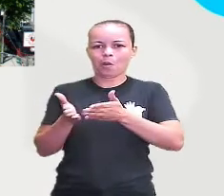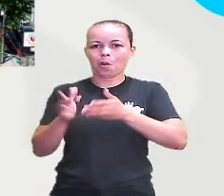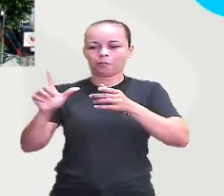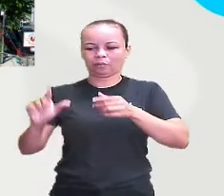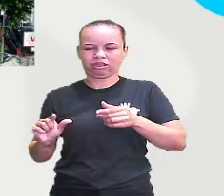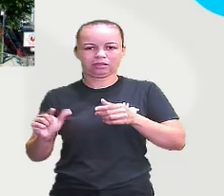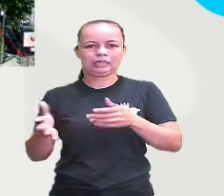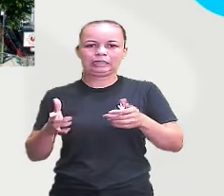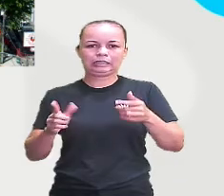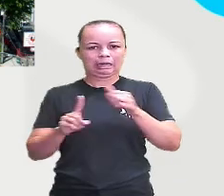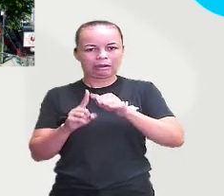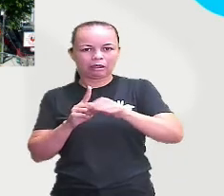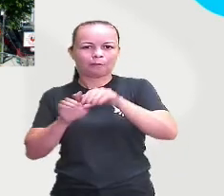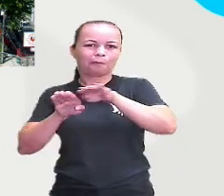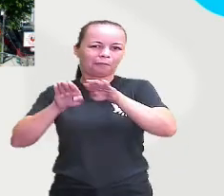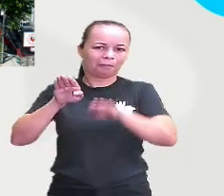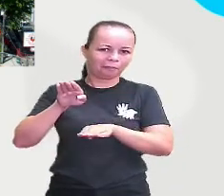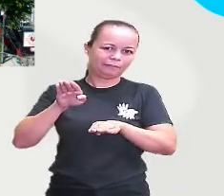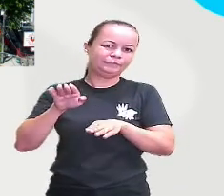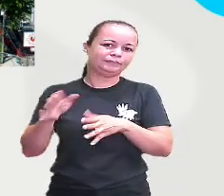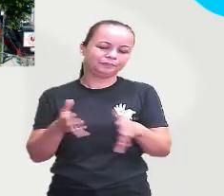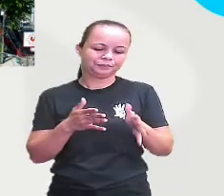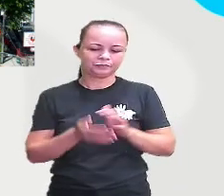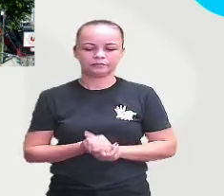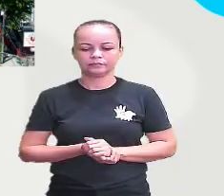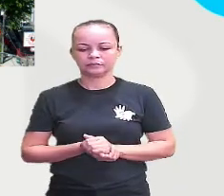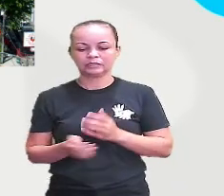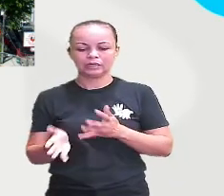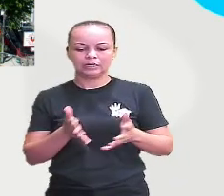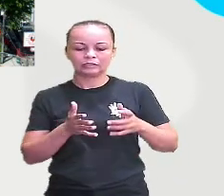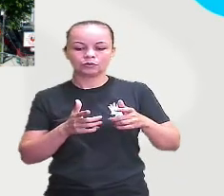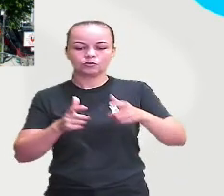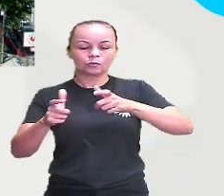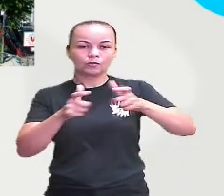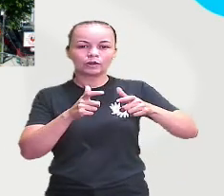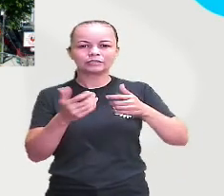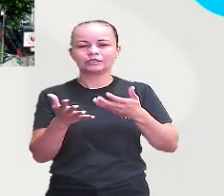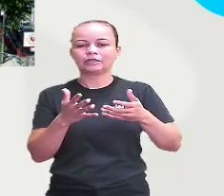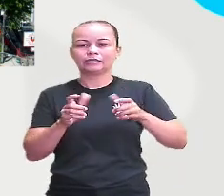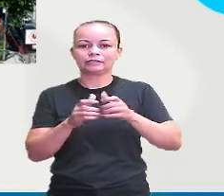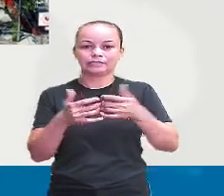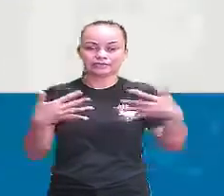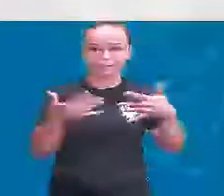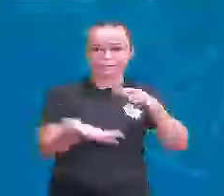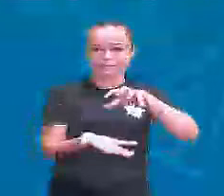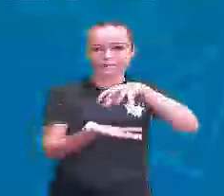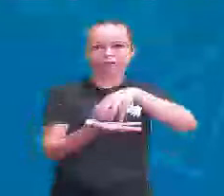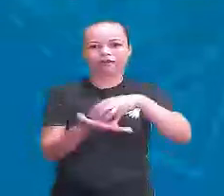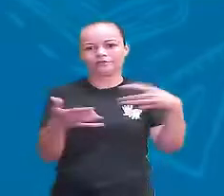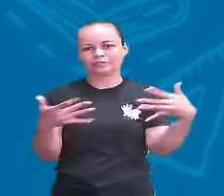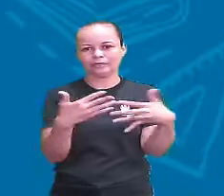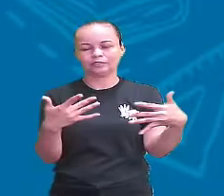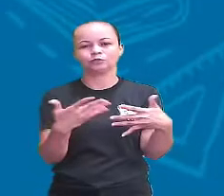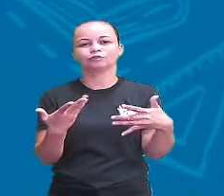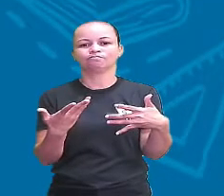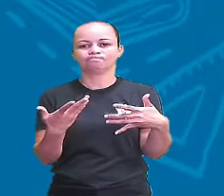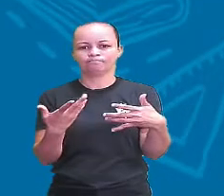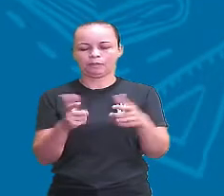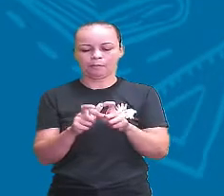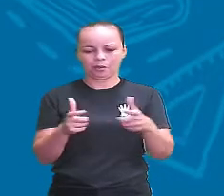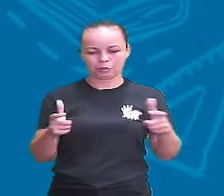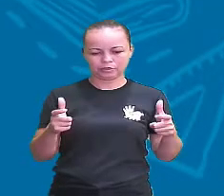são outros problemas comuns em grandes centros urbanos da maioria das nossas cidades. Tá certo?